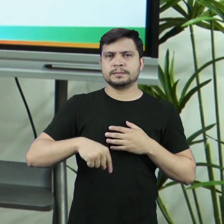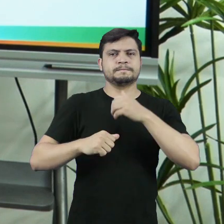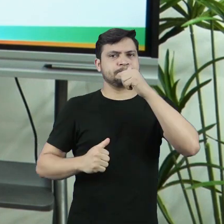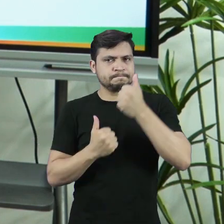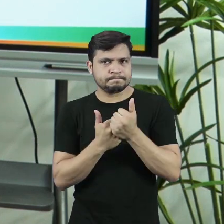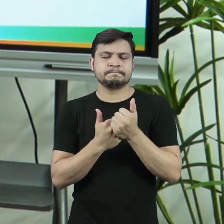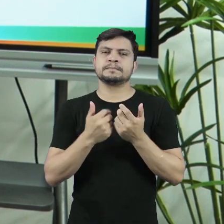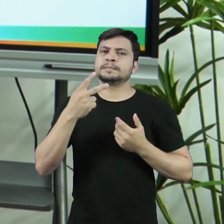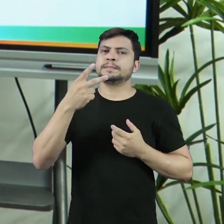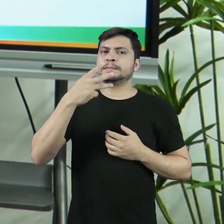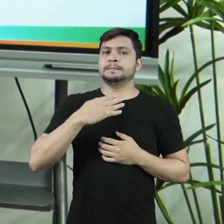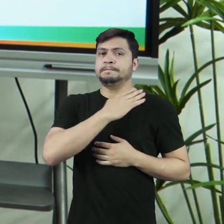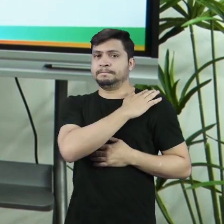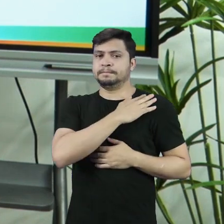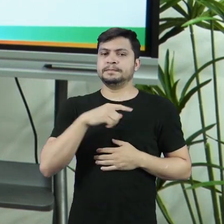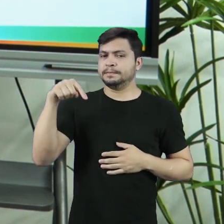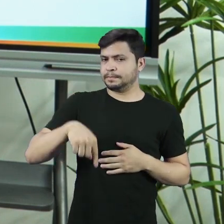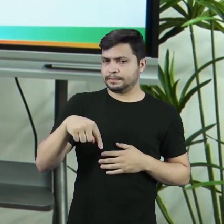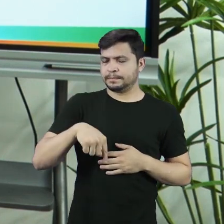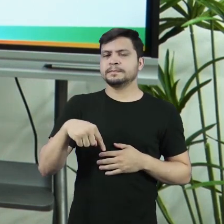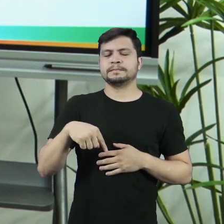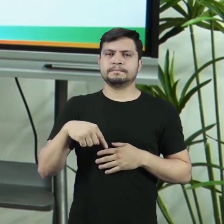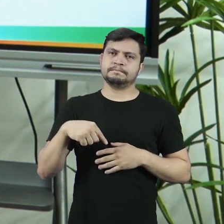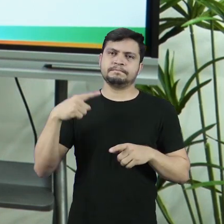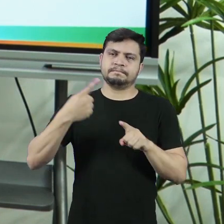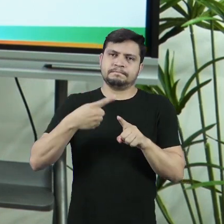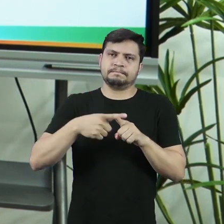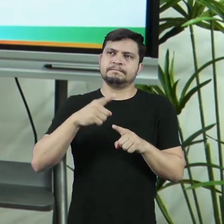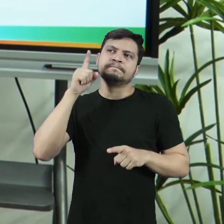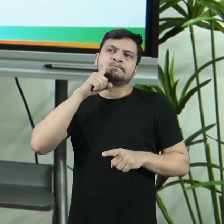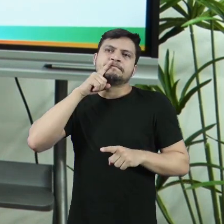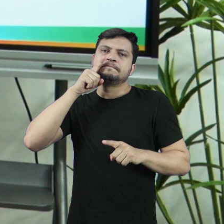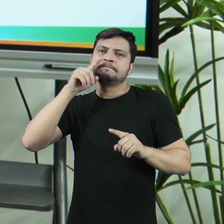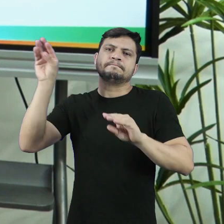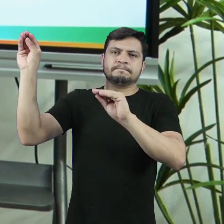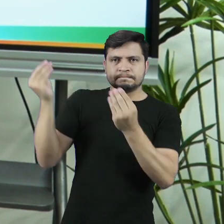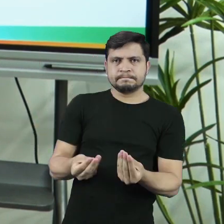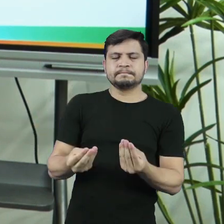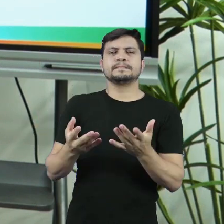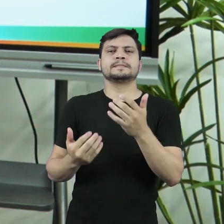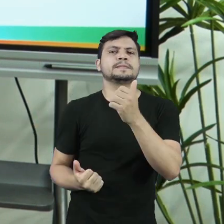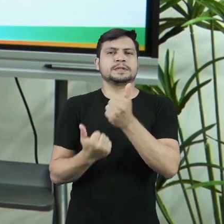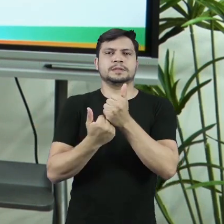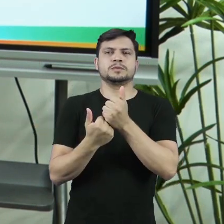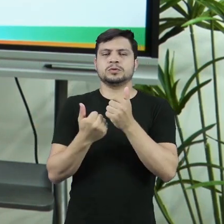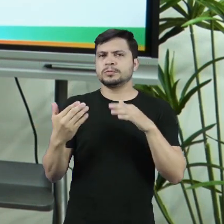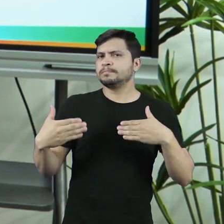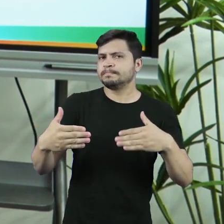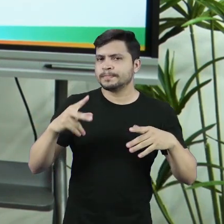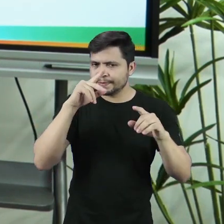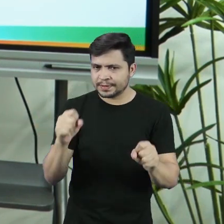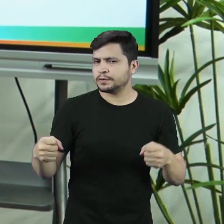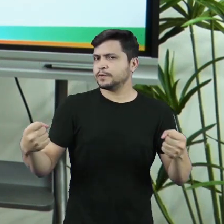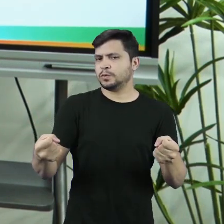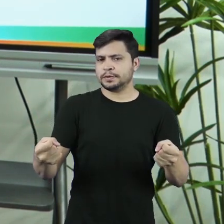militares chegassem ao poder, justamente o apoio norte-americano dado aos países na América Latina nesse período. E aí a gente precisa